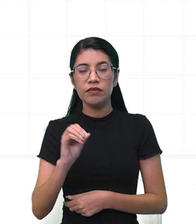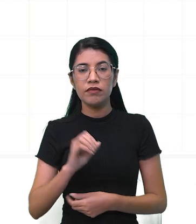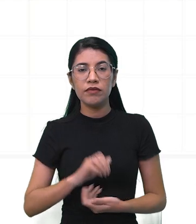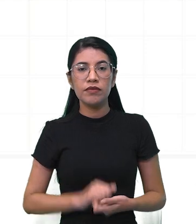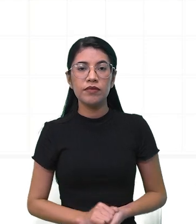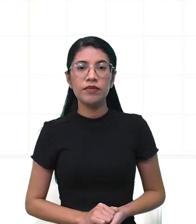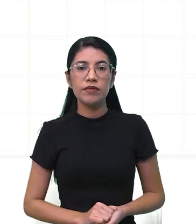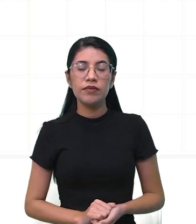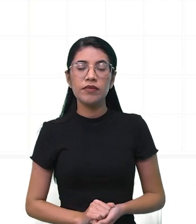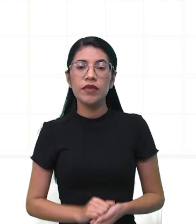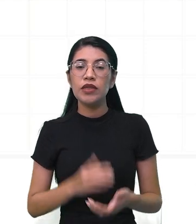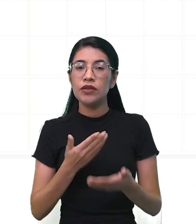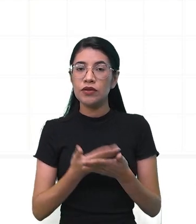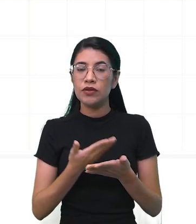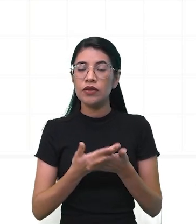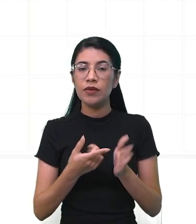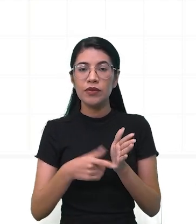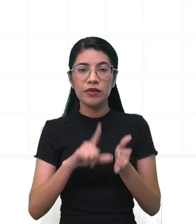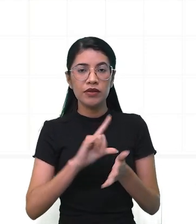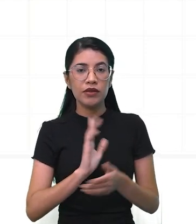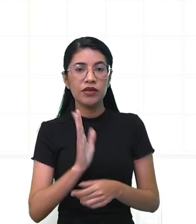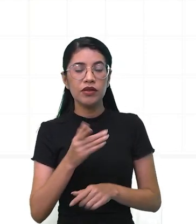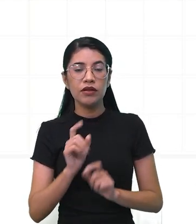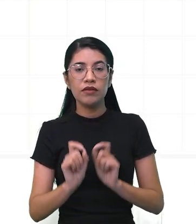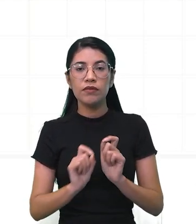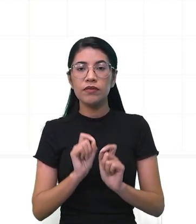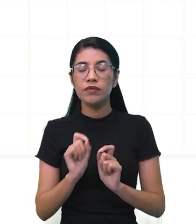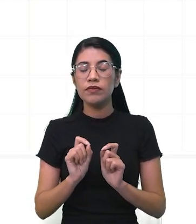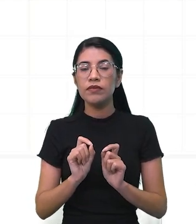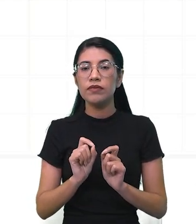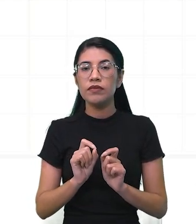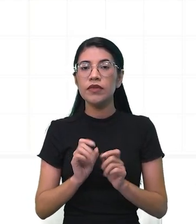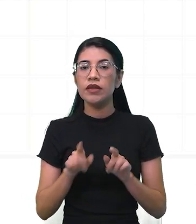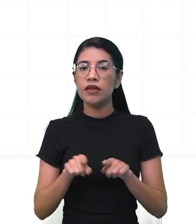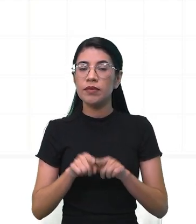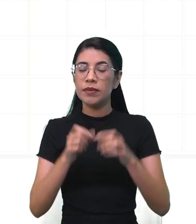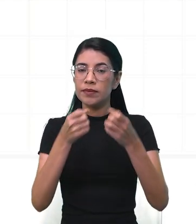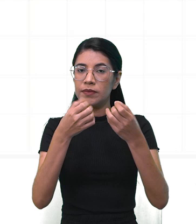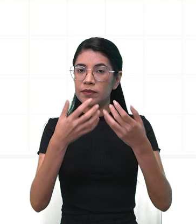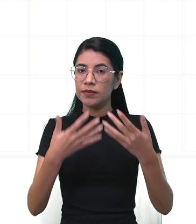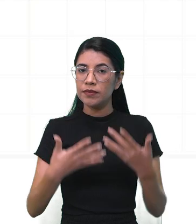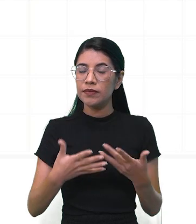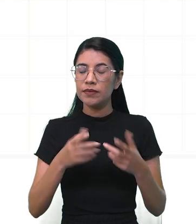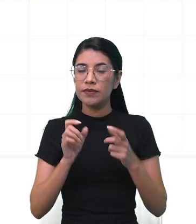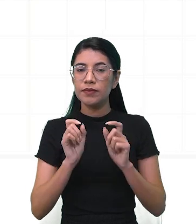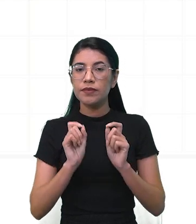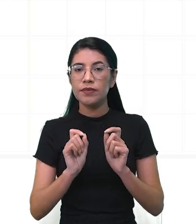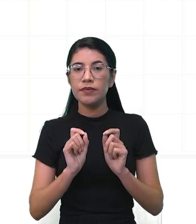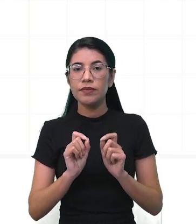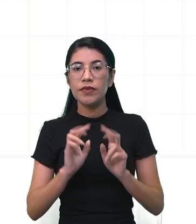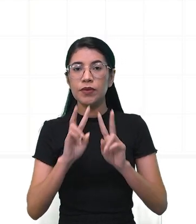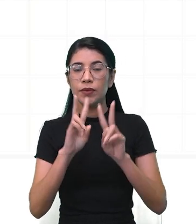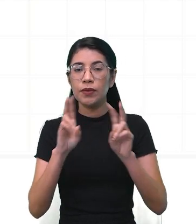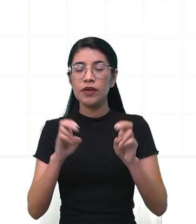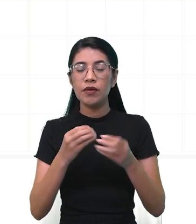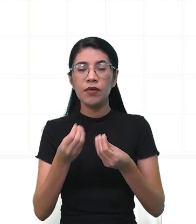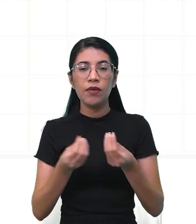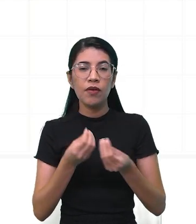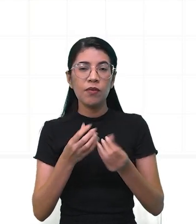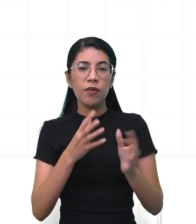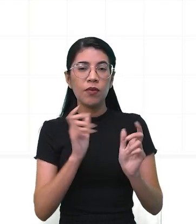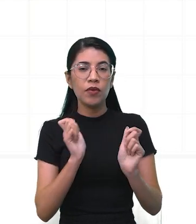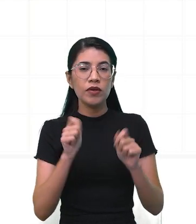lados. Nós já estudamos também, nós já falamos, né, sobre o